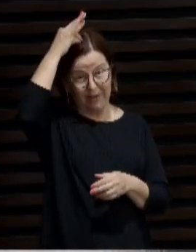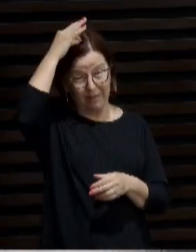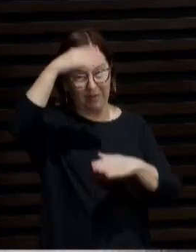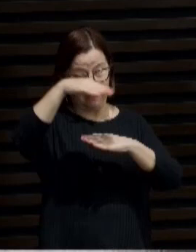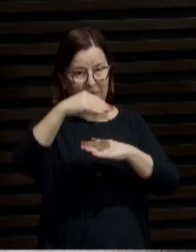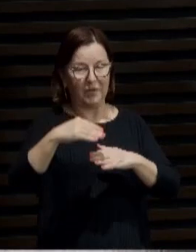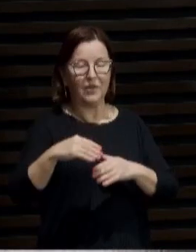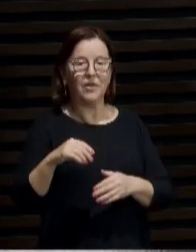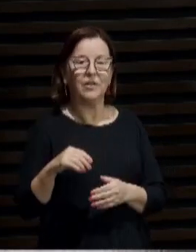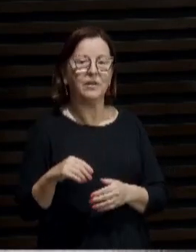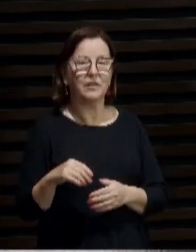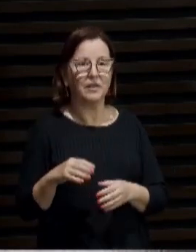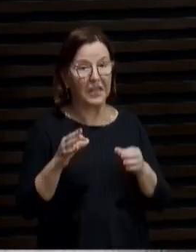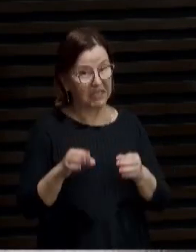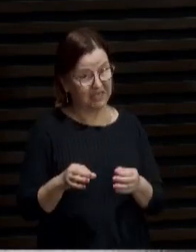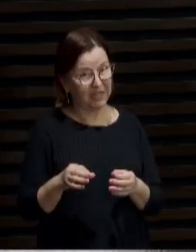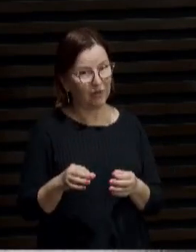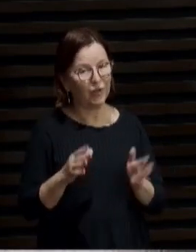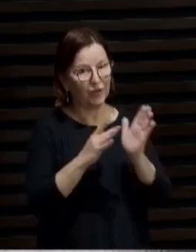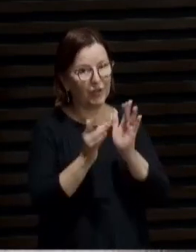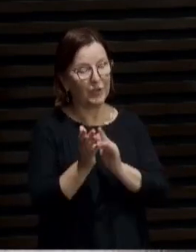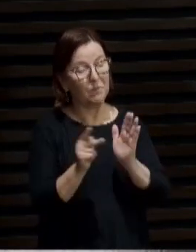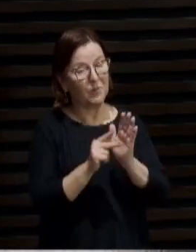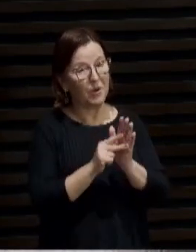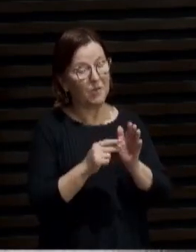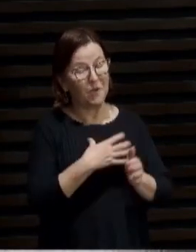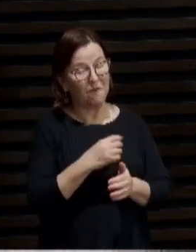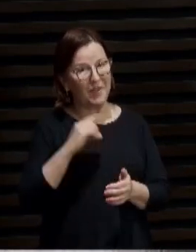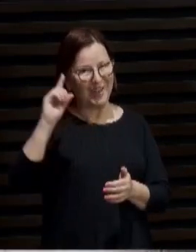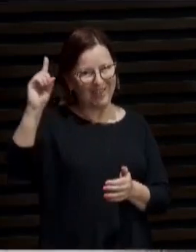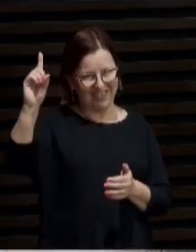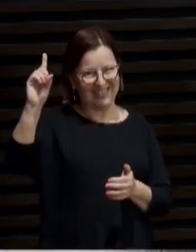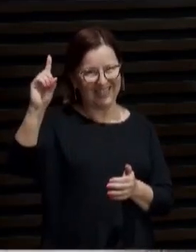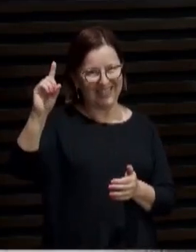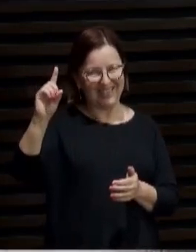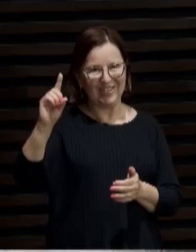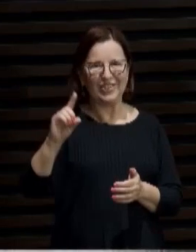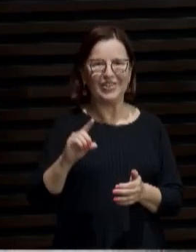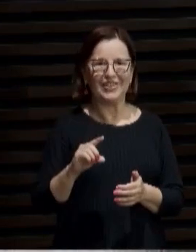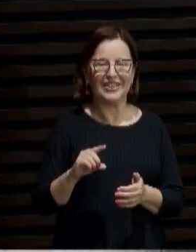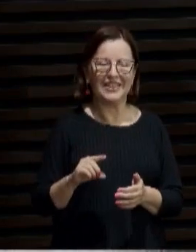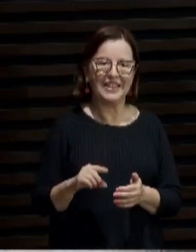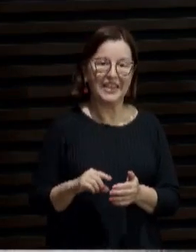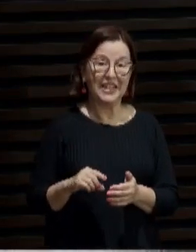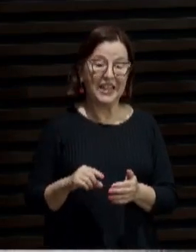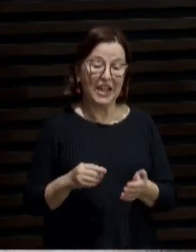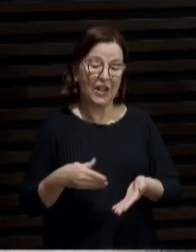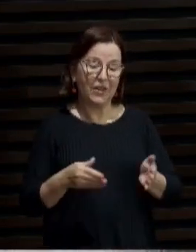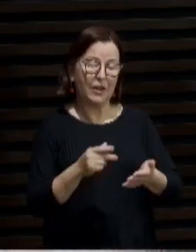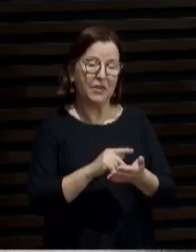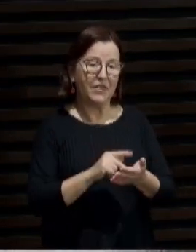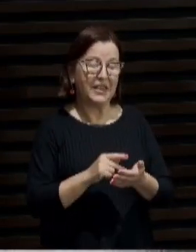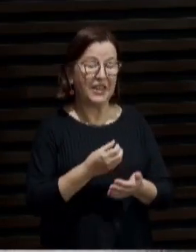de Deus. É a segunda pessoa da Trindade, sem a qual ninguém pode ser salvo. Não é? Ele é o caminho, a verdade e a vida.